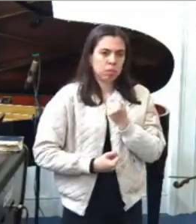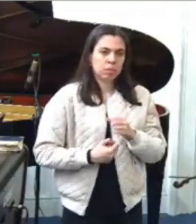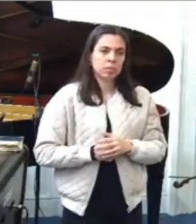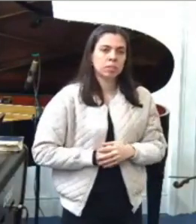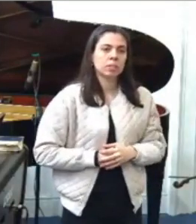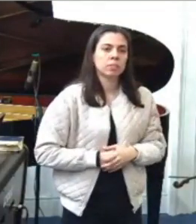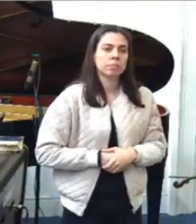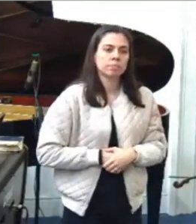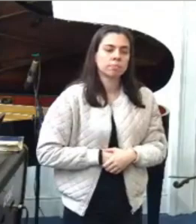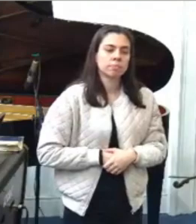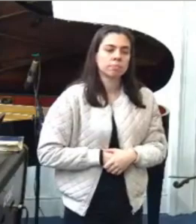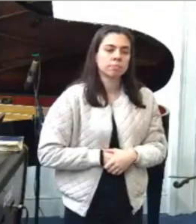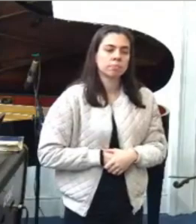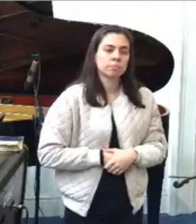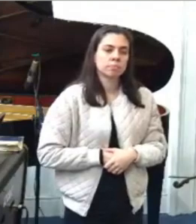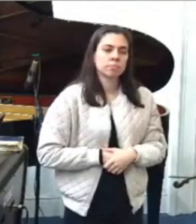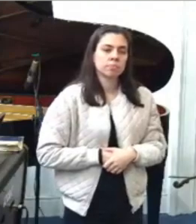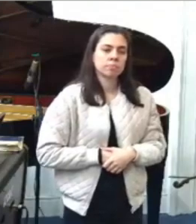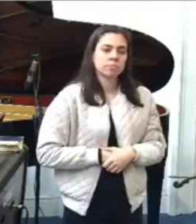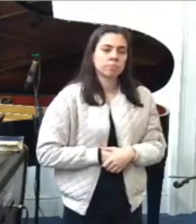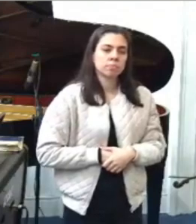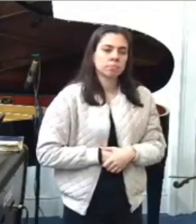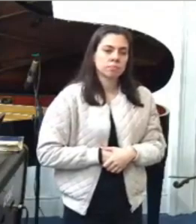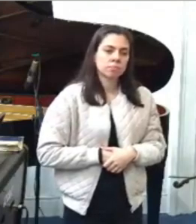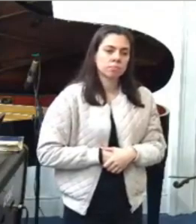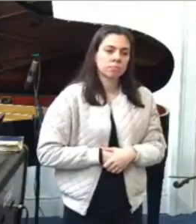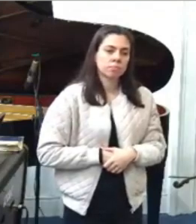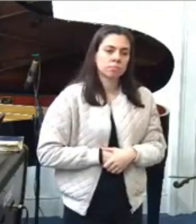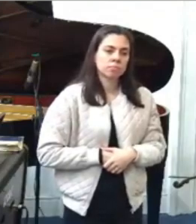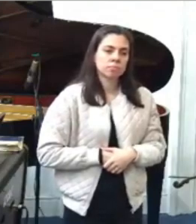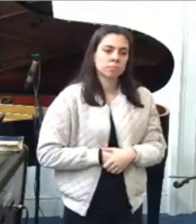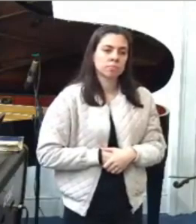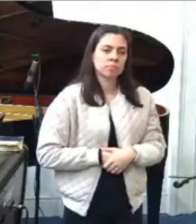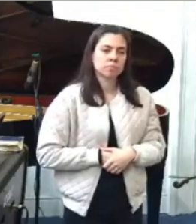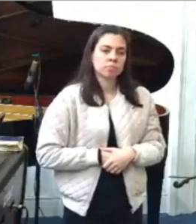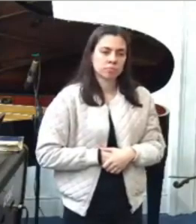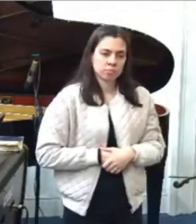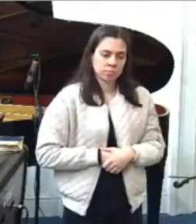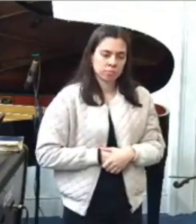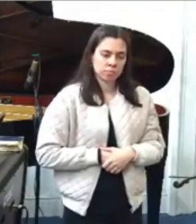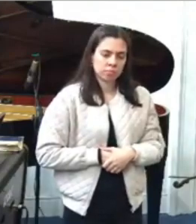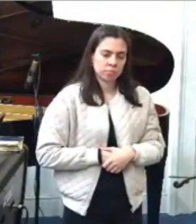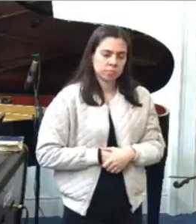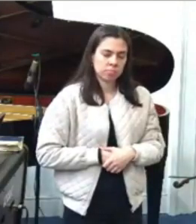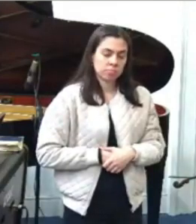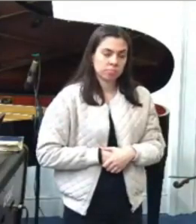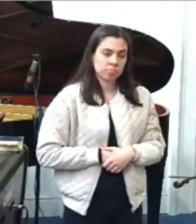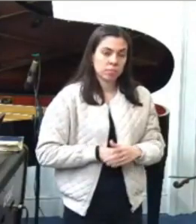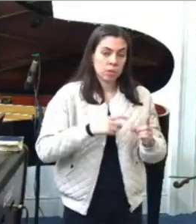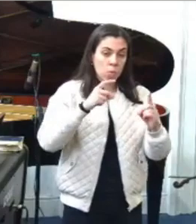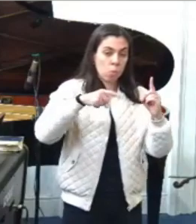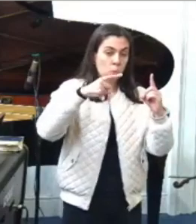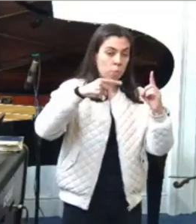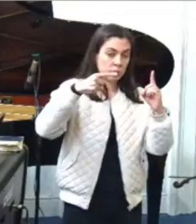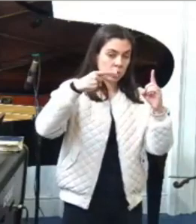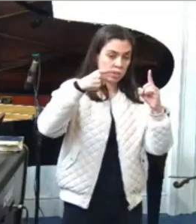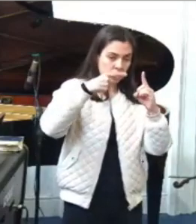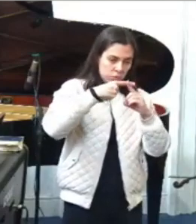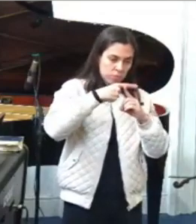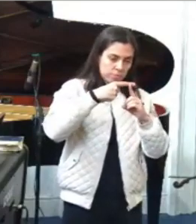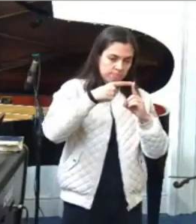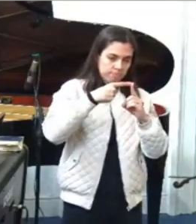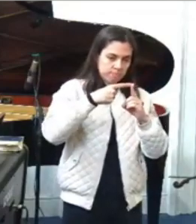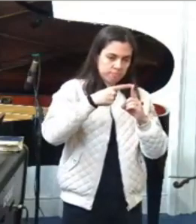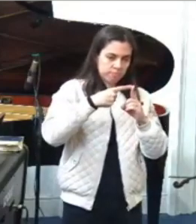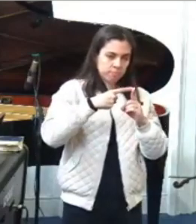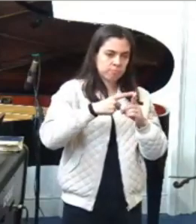resta. E então, cheio de fúria, sabendo que pouco tempo lhe resta, o seu alvo passa a ser os